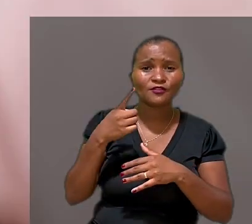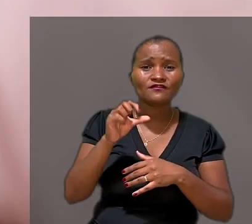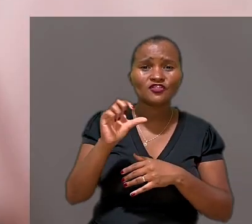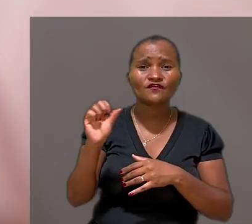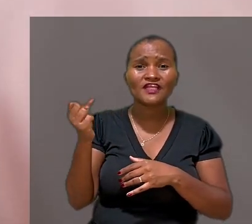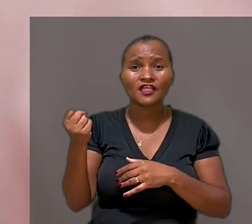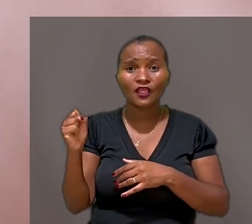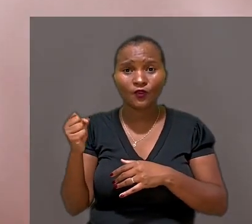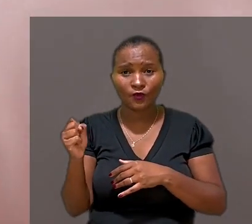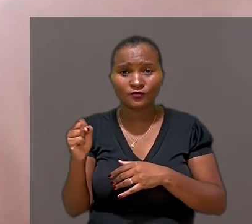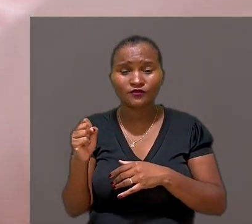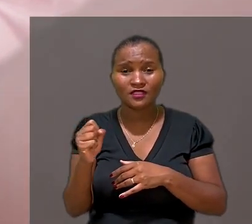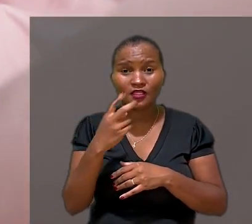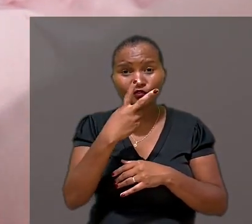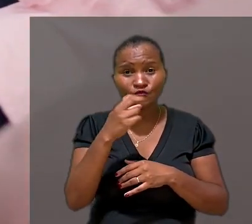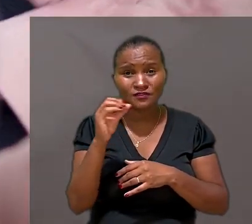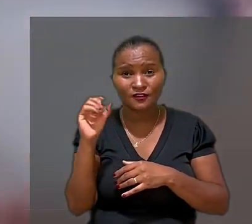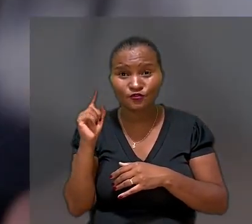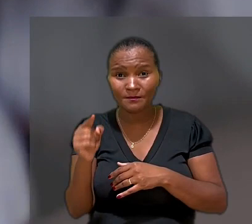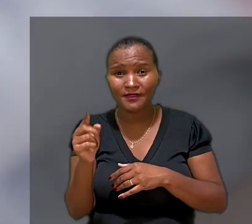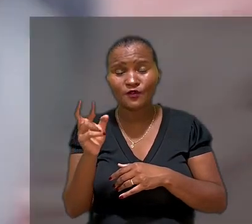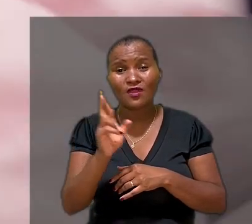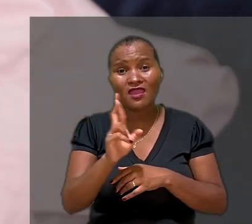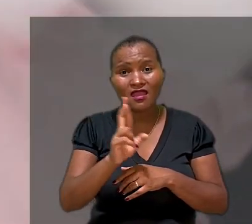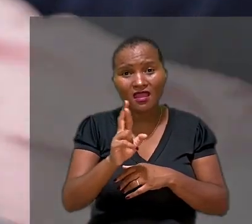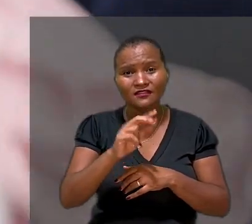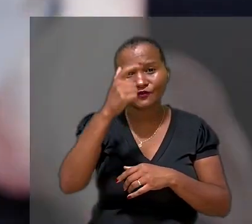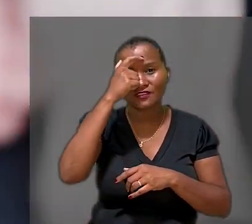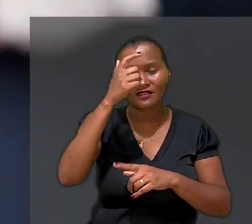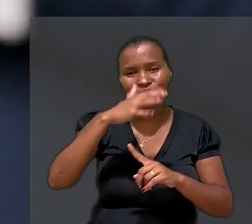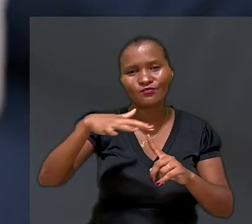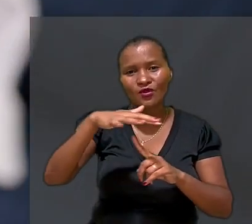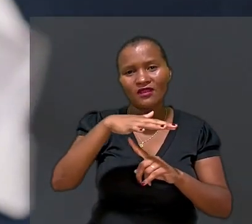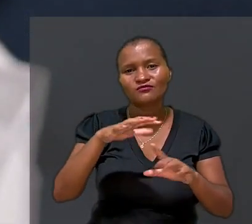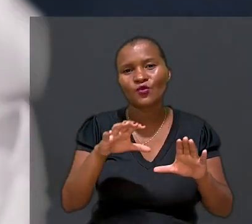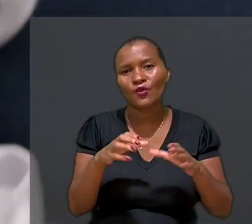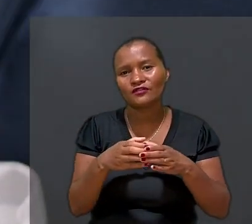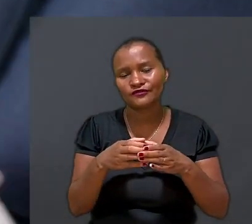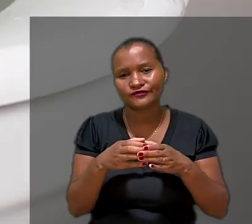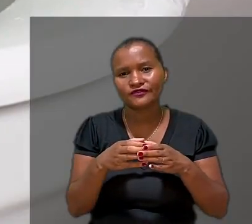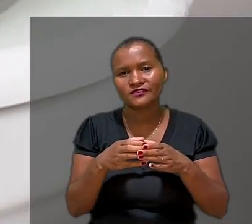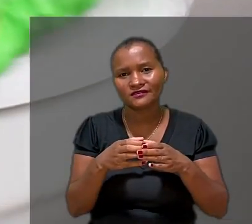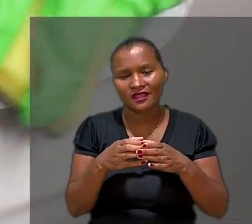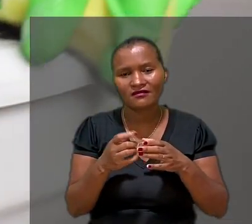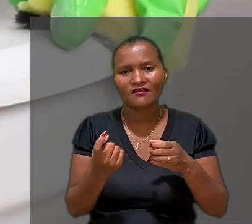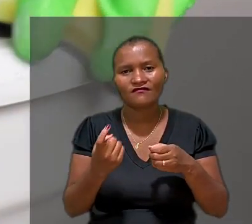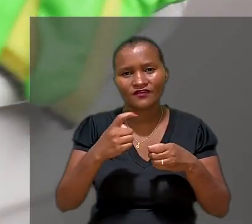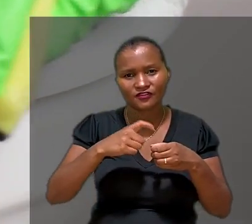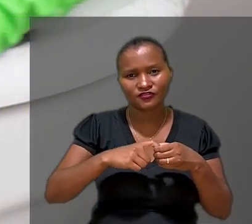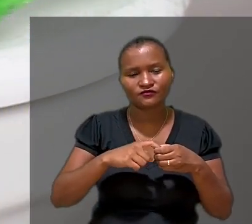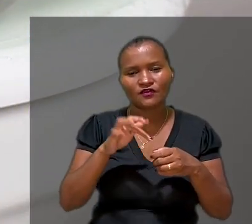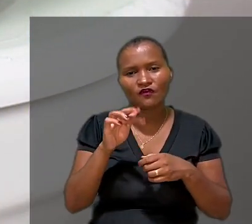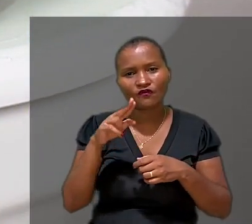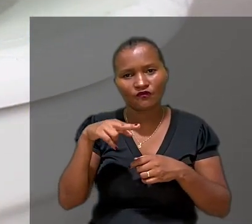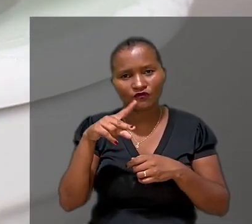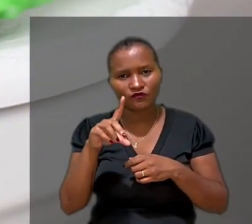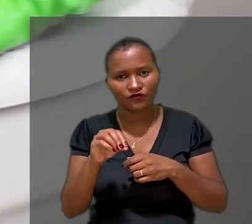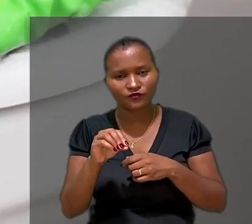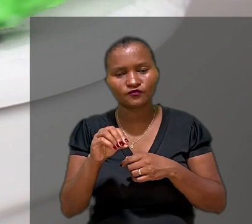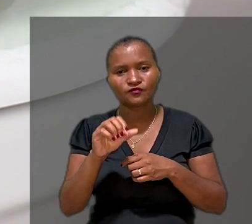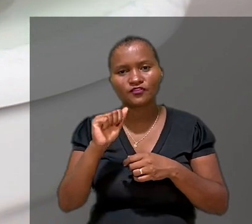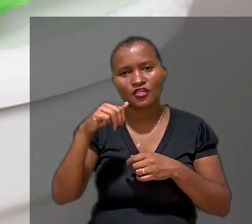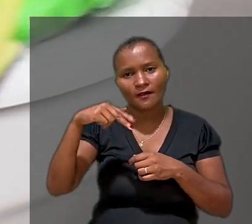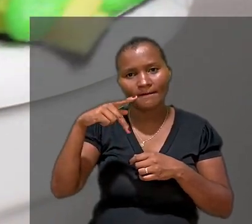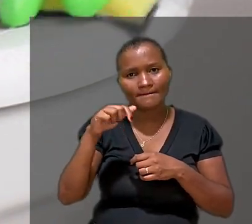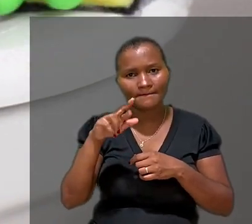1998. São indenizações de R$ 200 mil por danos morais coletivos revertidos ao Fundo de Amparo ao Trabalhador e